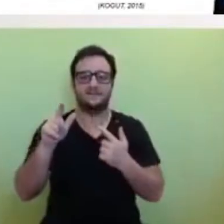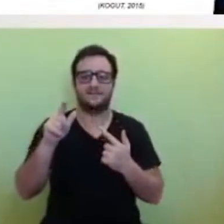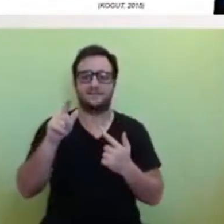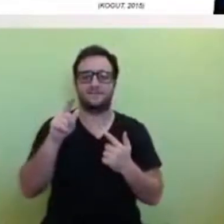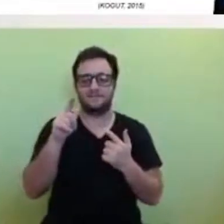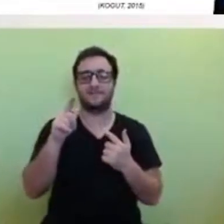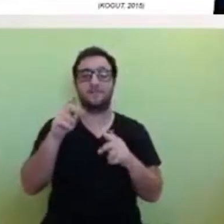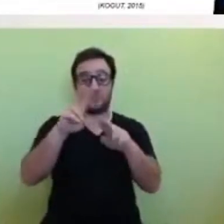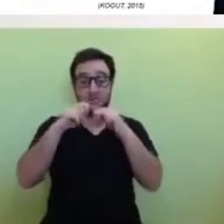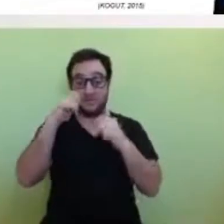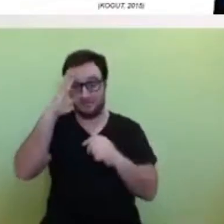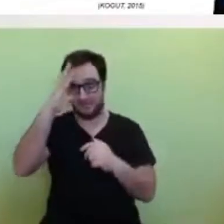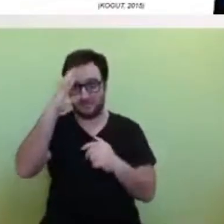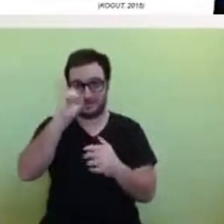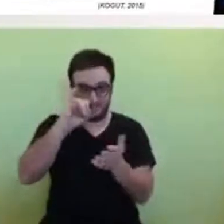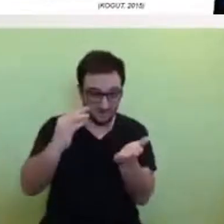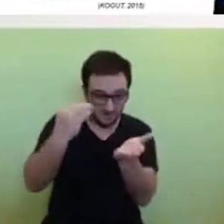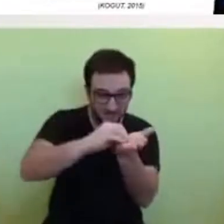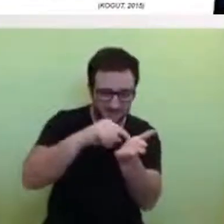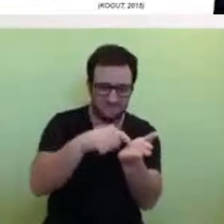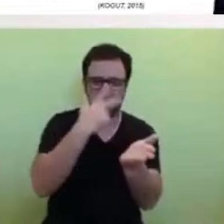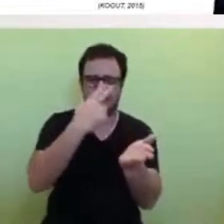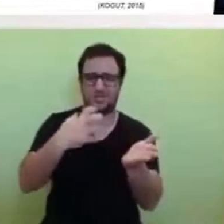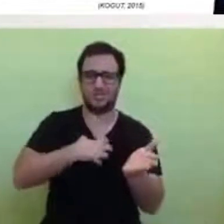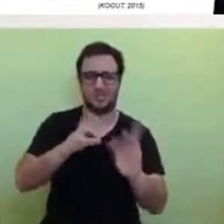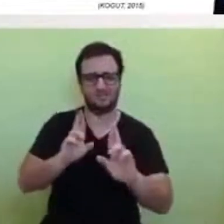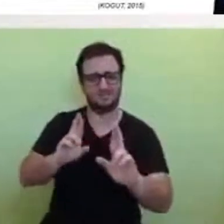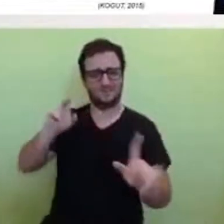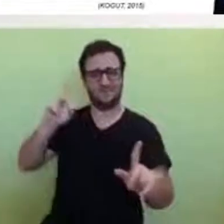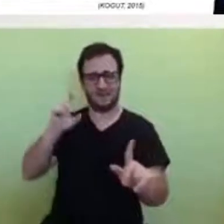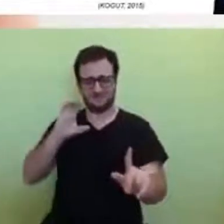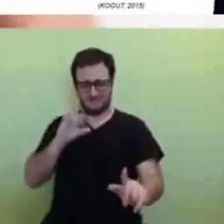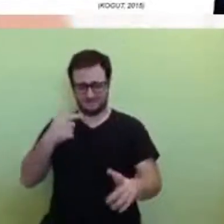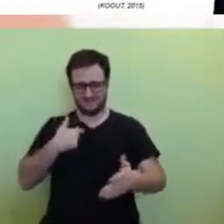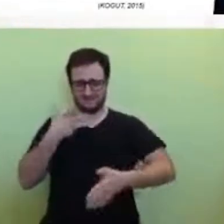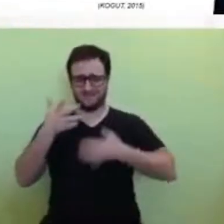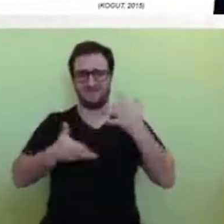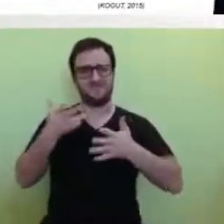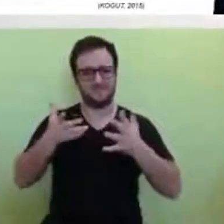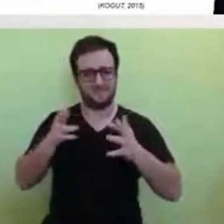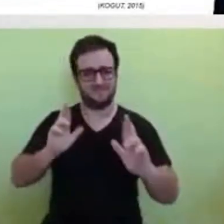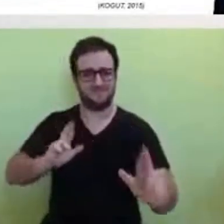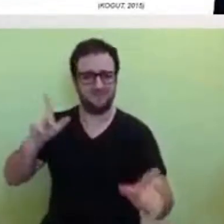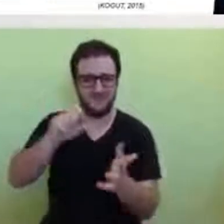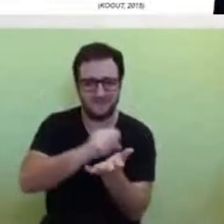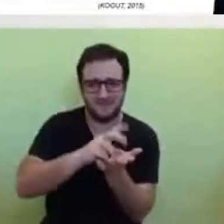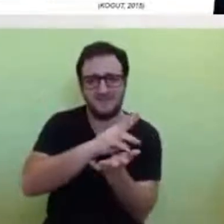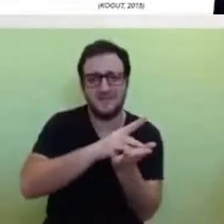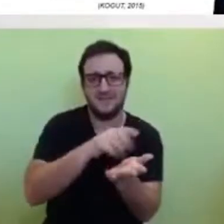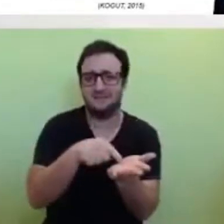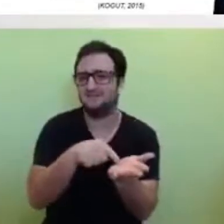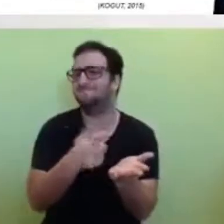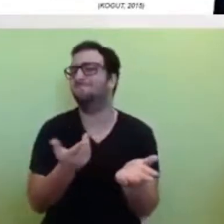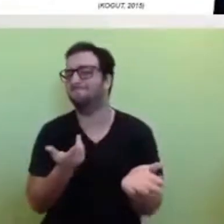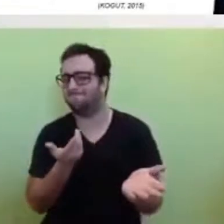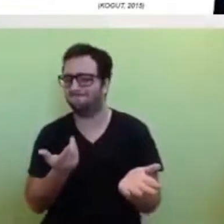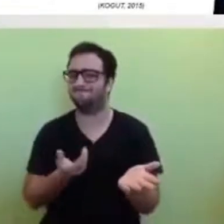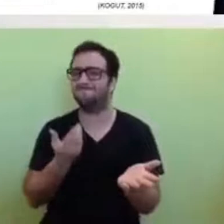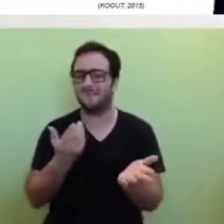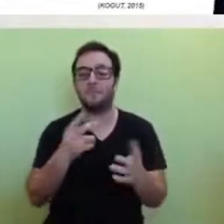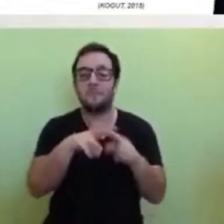um entende um classificador, ele pode ser diferente. Eu posso usar a pessoa assim, pessoa assim, depende de quem vai